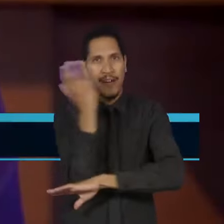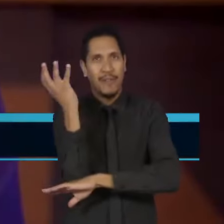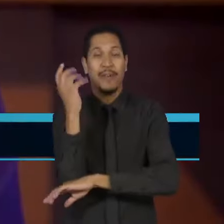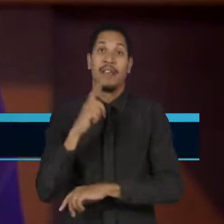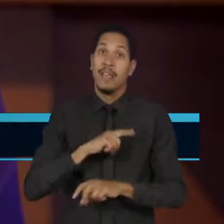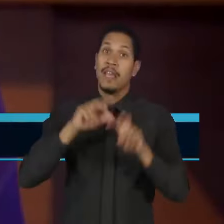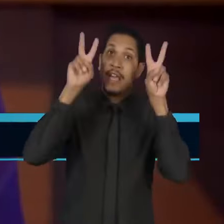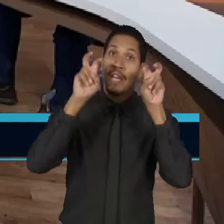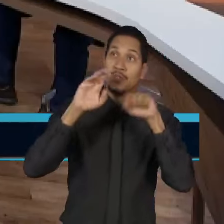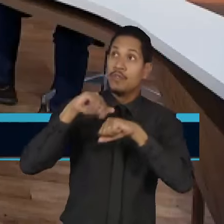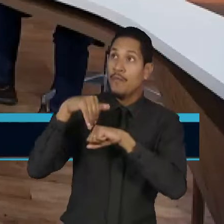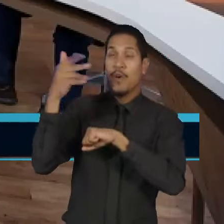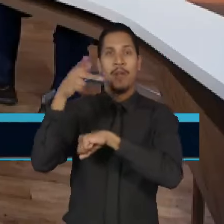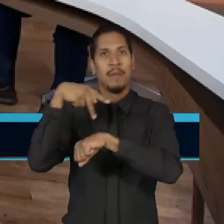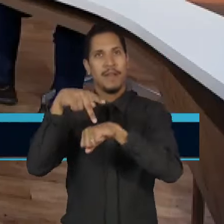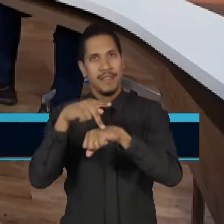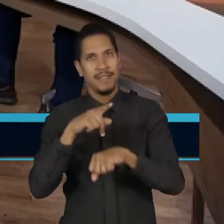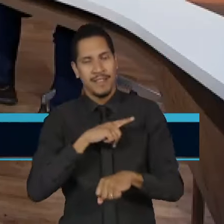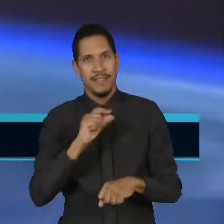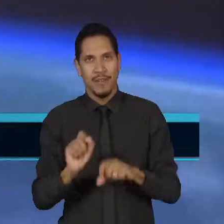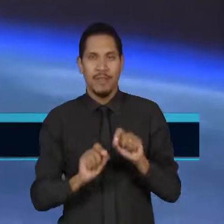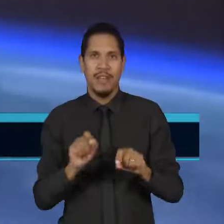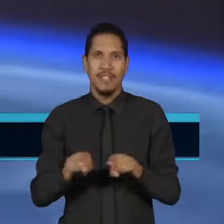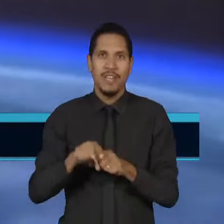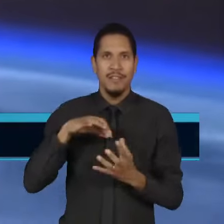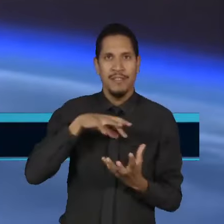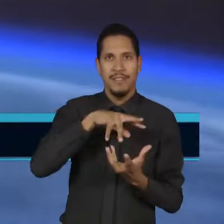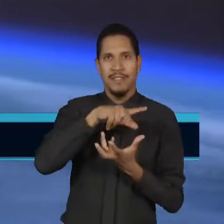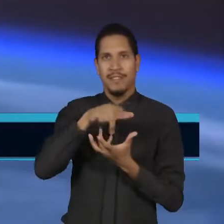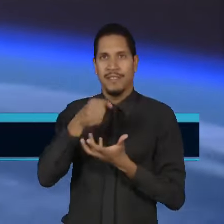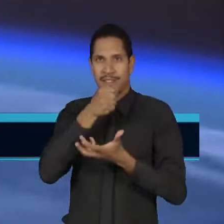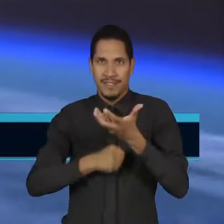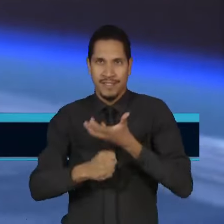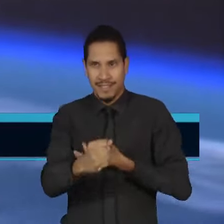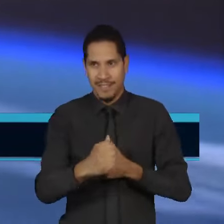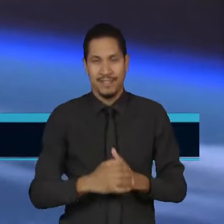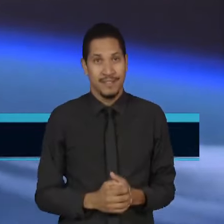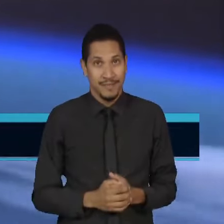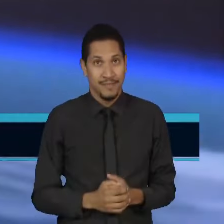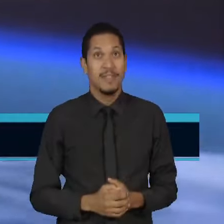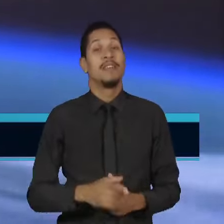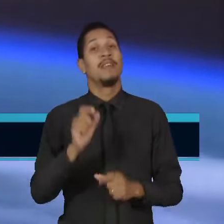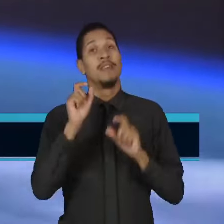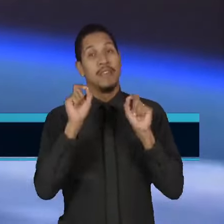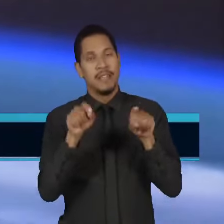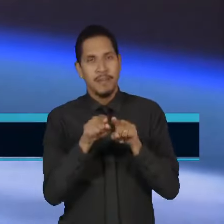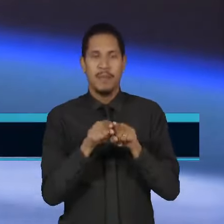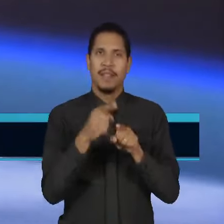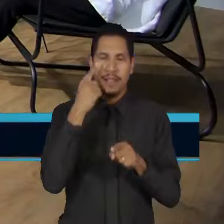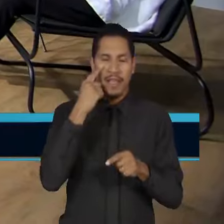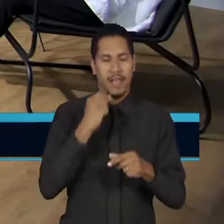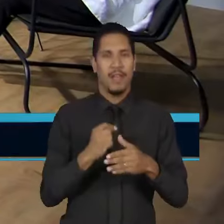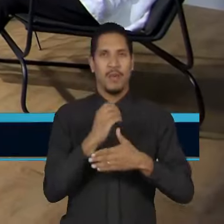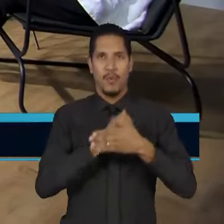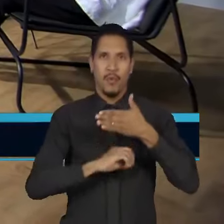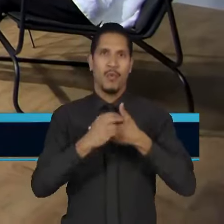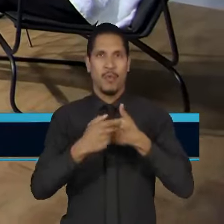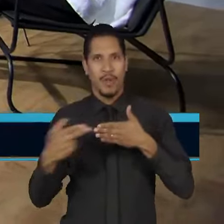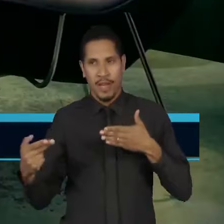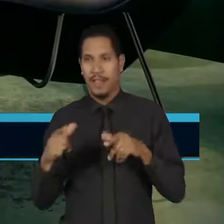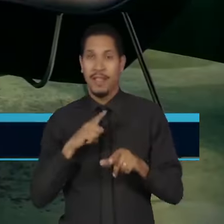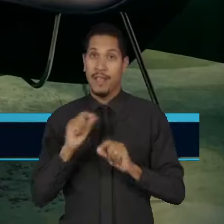assuntos internacionais, no Legião Estrangeira, para completar a grade, a análise do Matéria de Capa e do